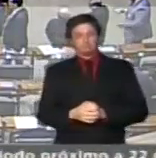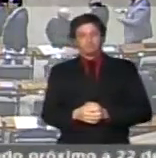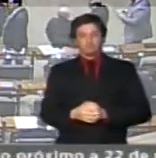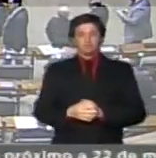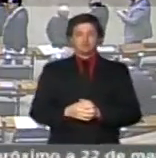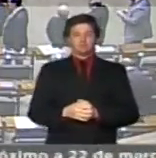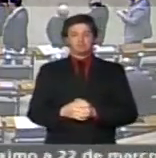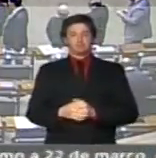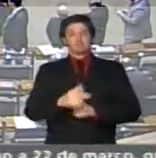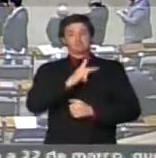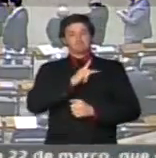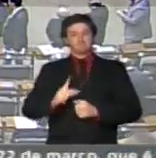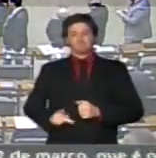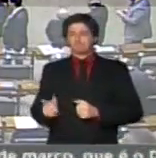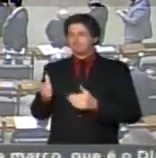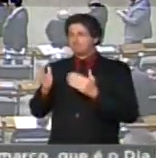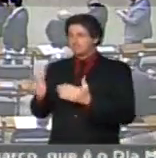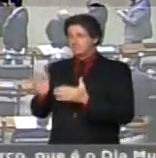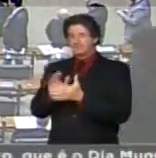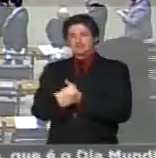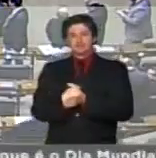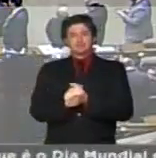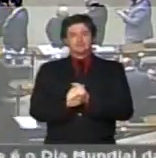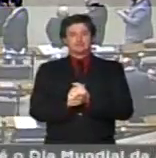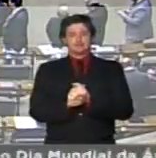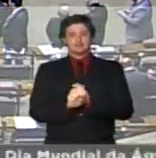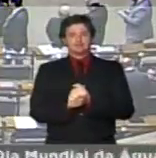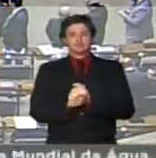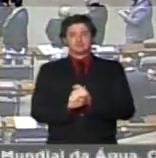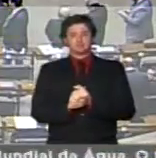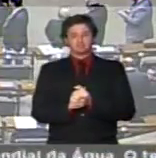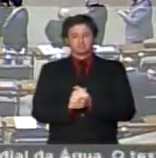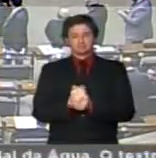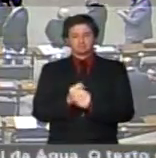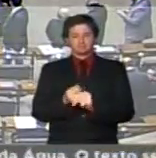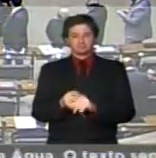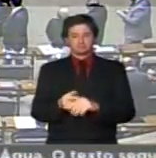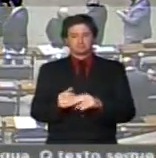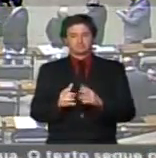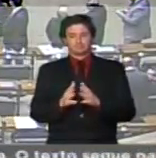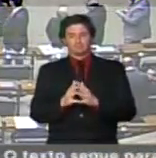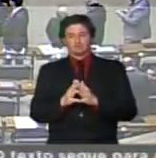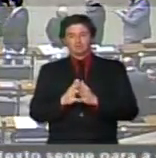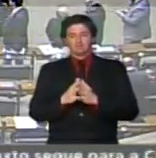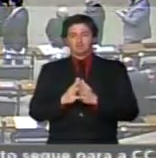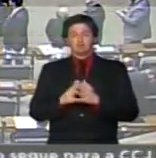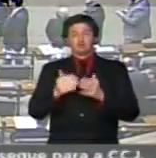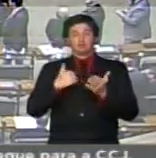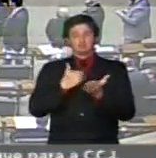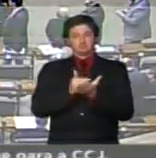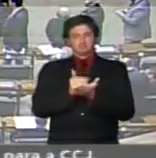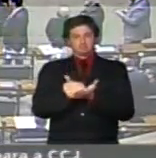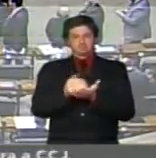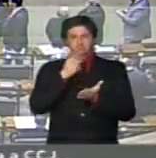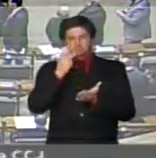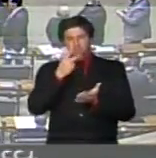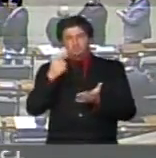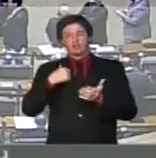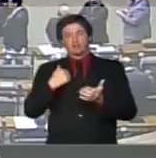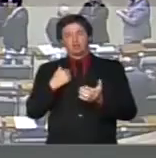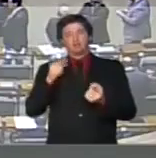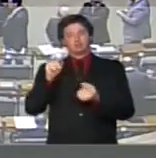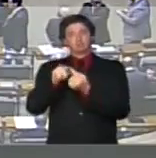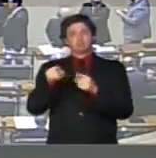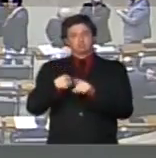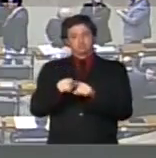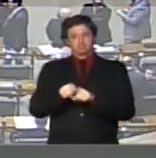Senhor presidente... A palavra, Vossa Excelência. Seguida... Eu, inicialmente, também me refiro